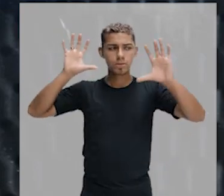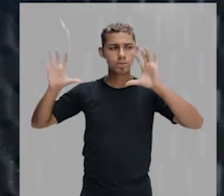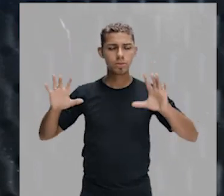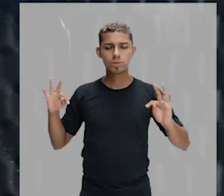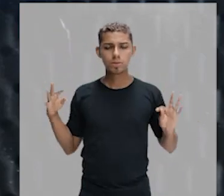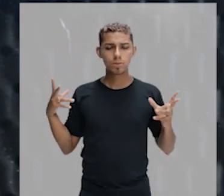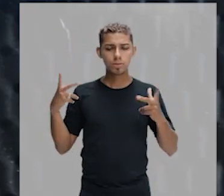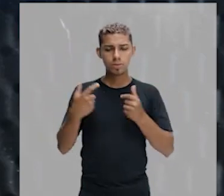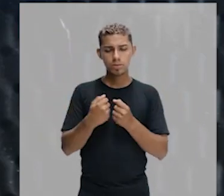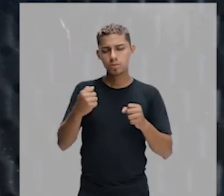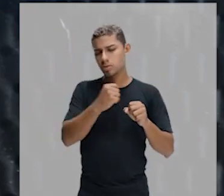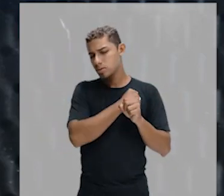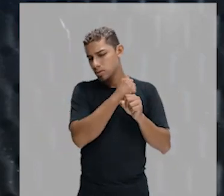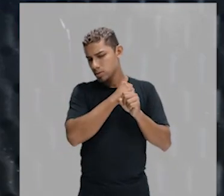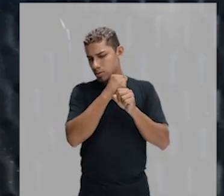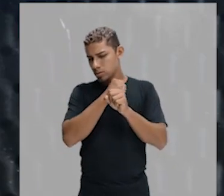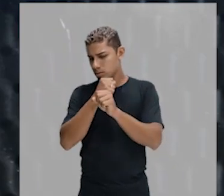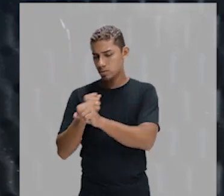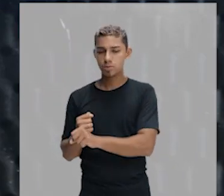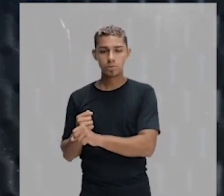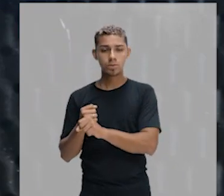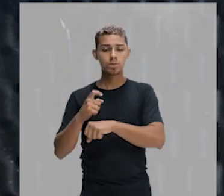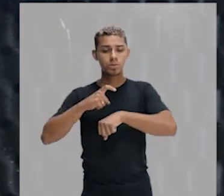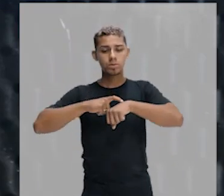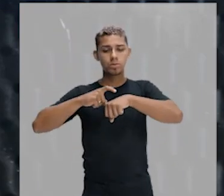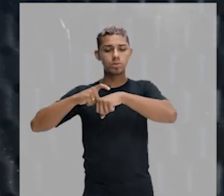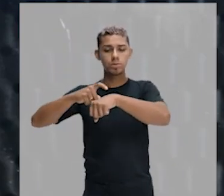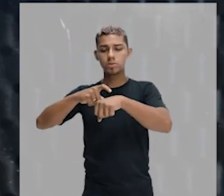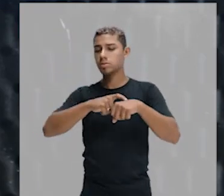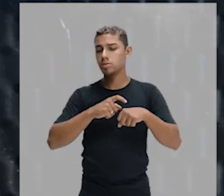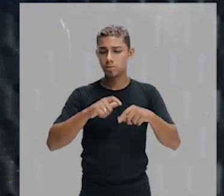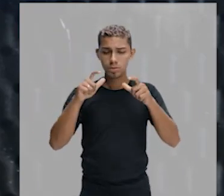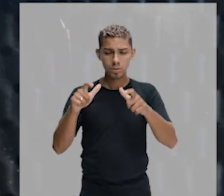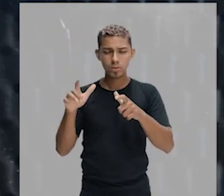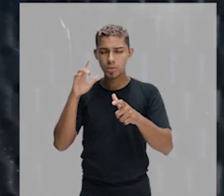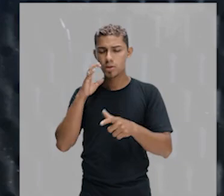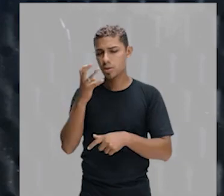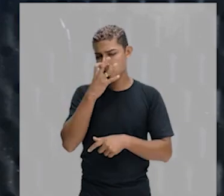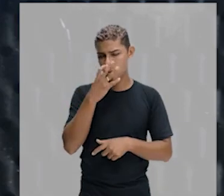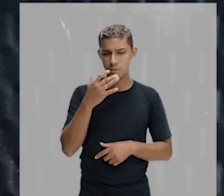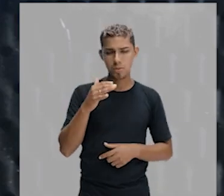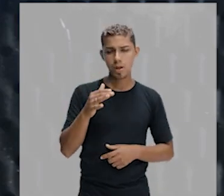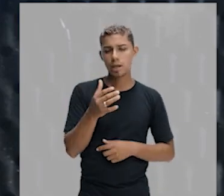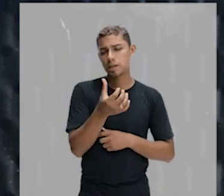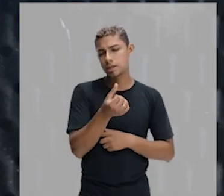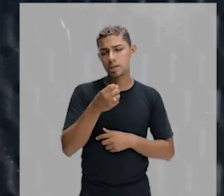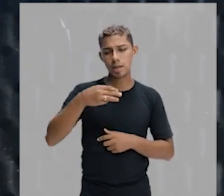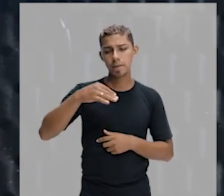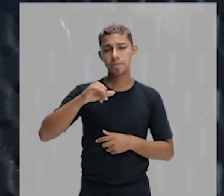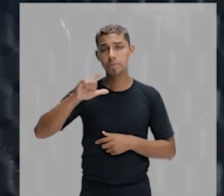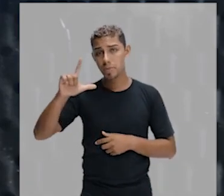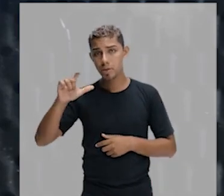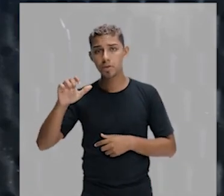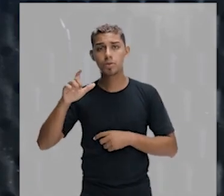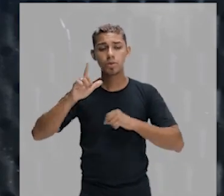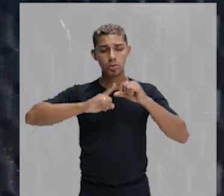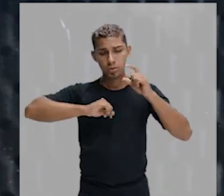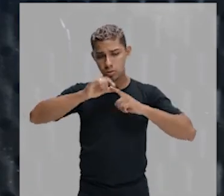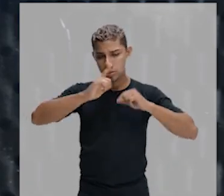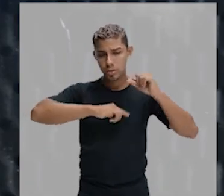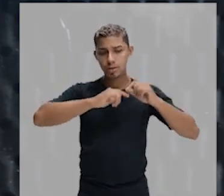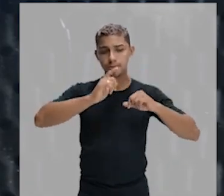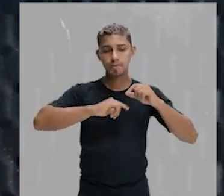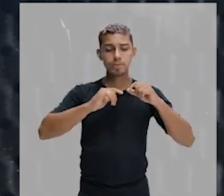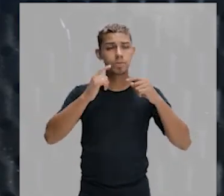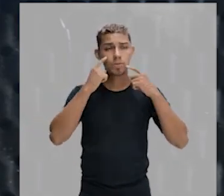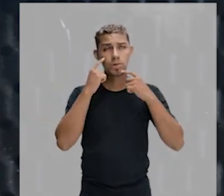ano, em todos os pontos da Terra, pode-se verificar a observação de cerca de 6.000 estrelas visíveis a olho nu.